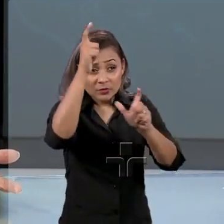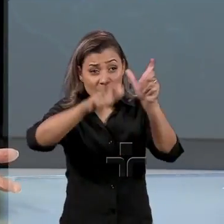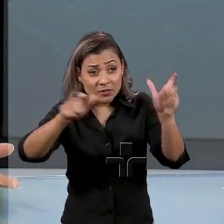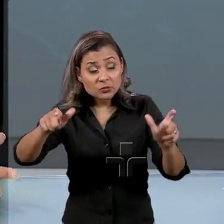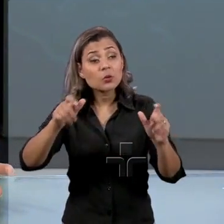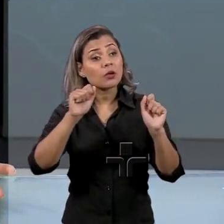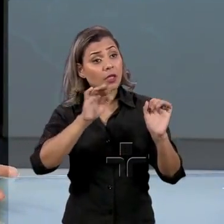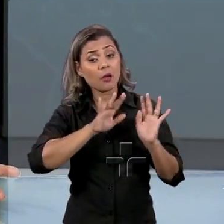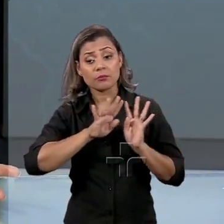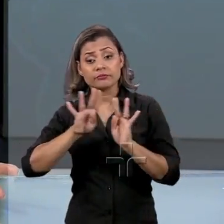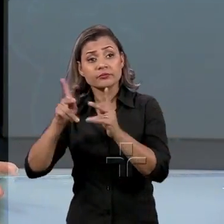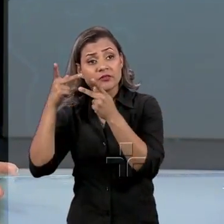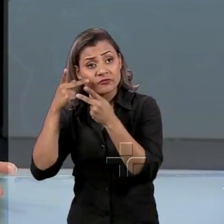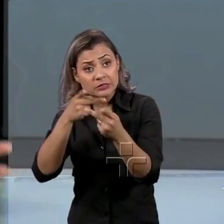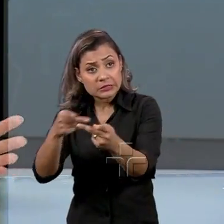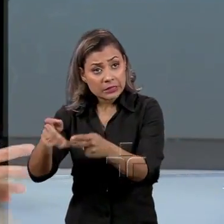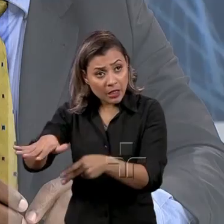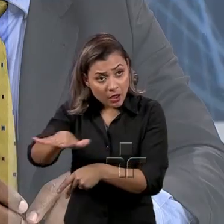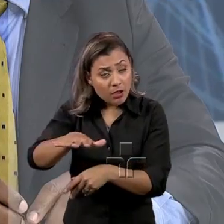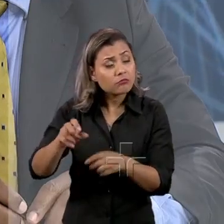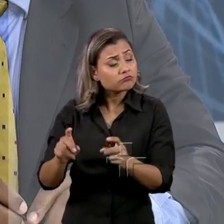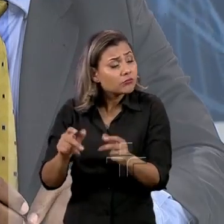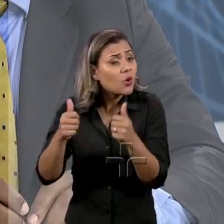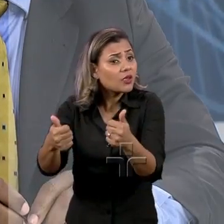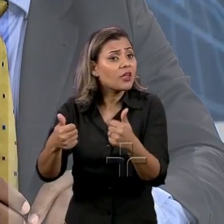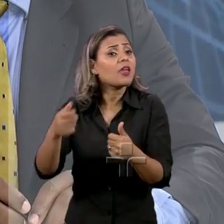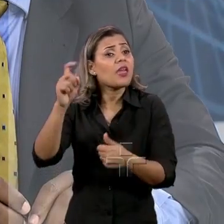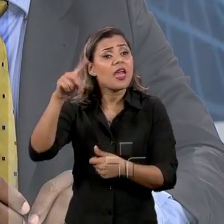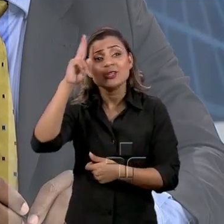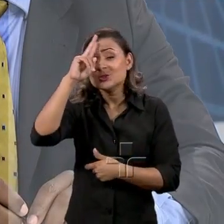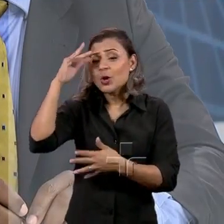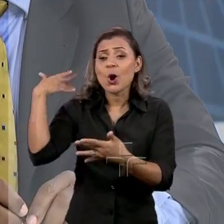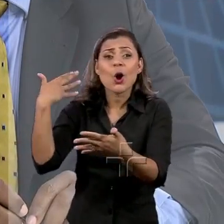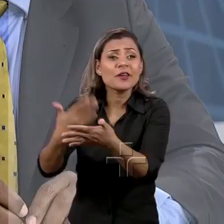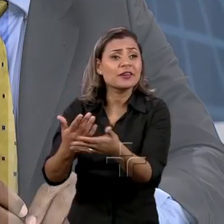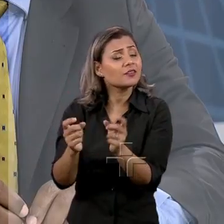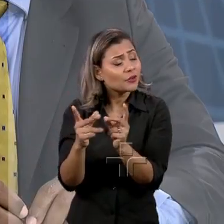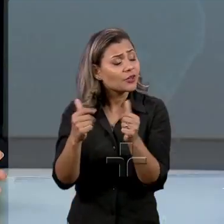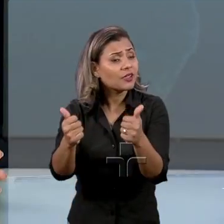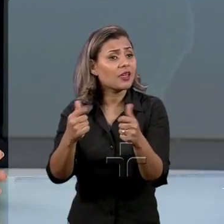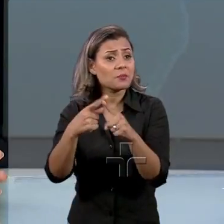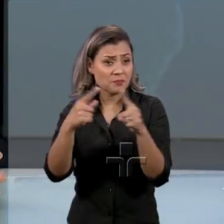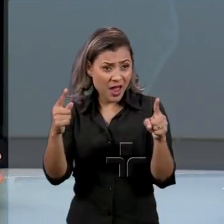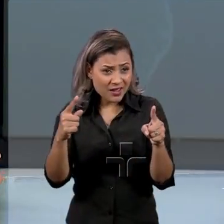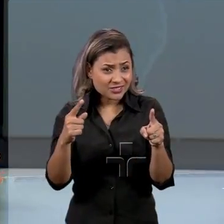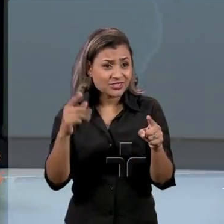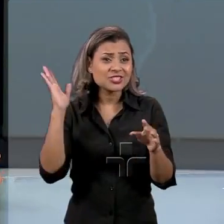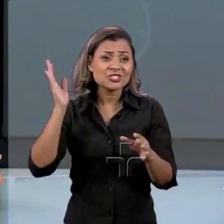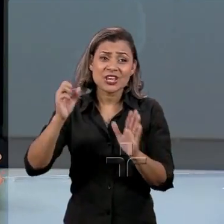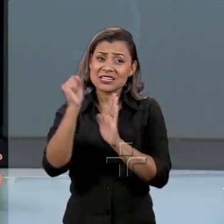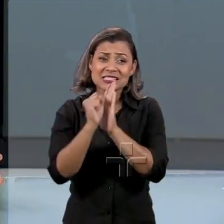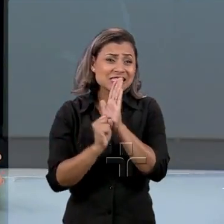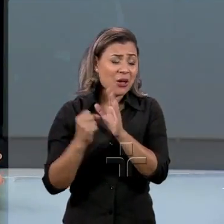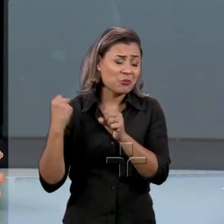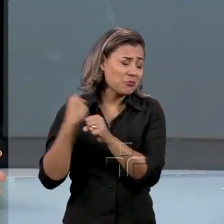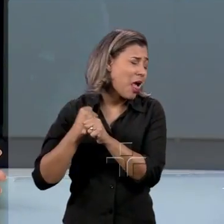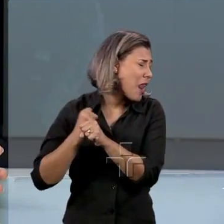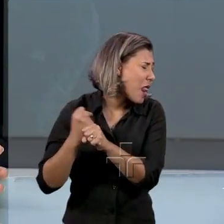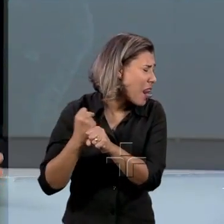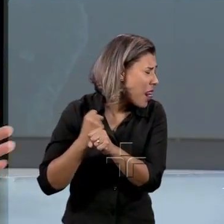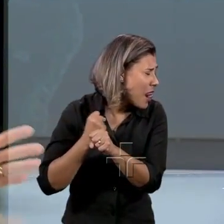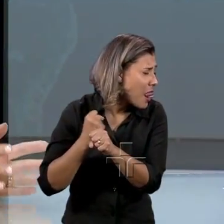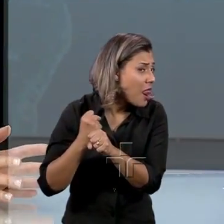esses lugares que são históricos, são sagrados e são históricos. Veja, durante séculos e séculos e séculos de